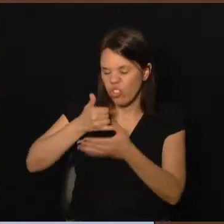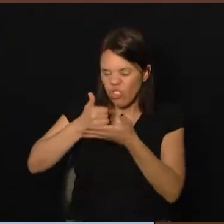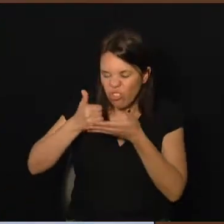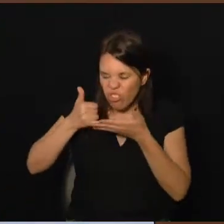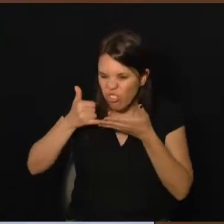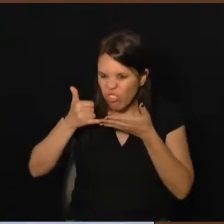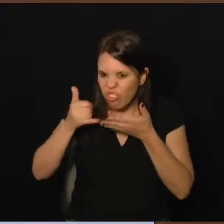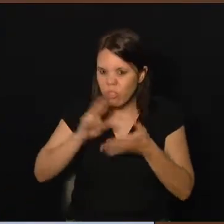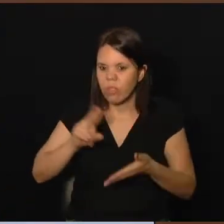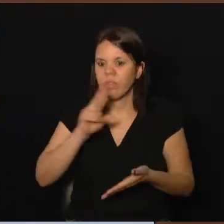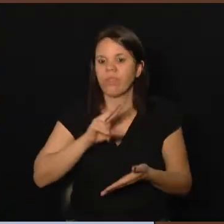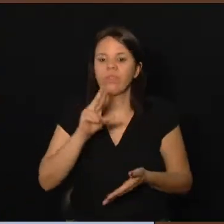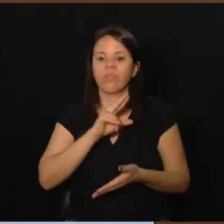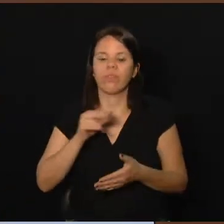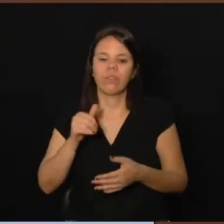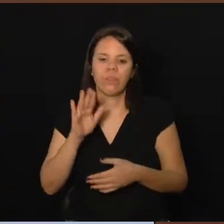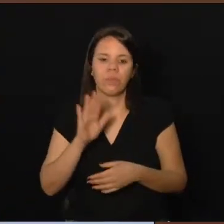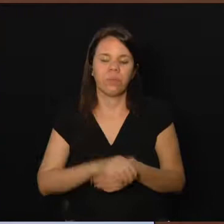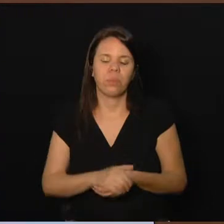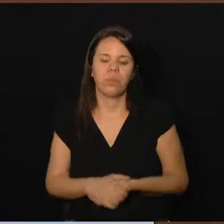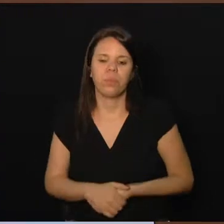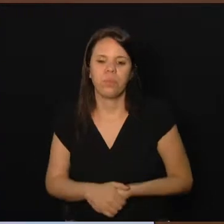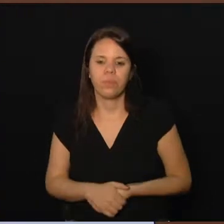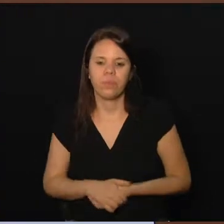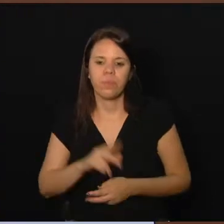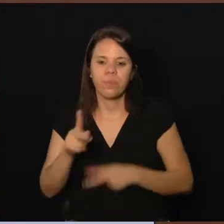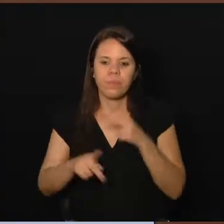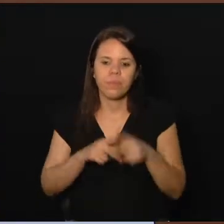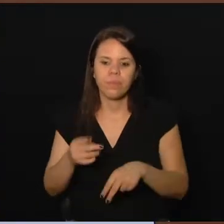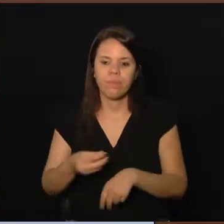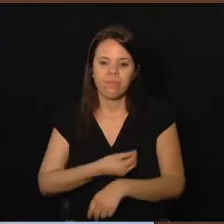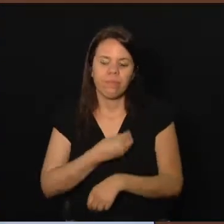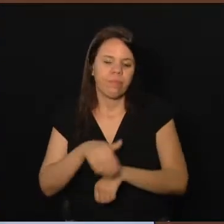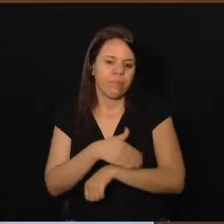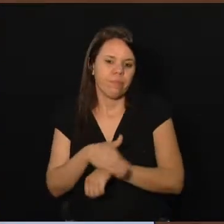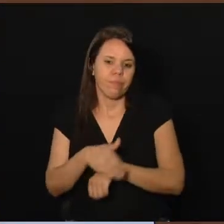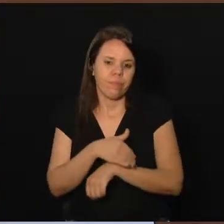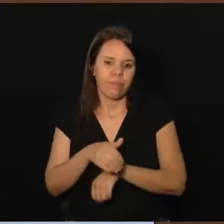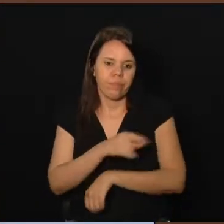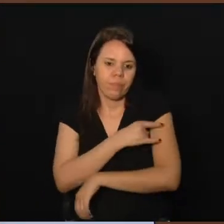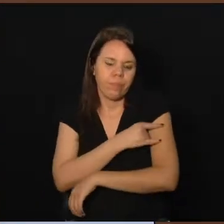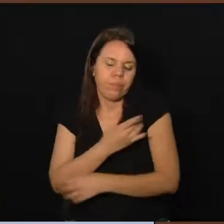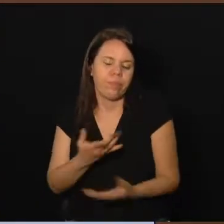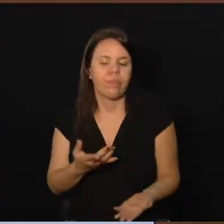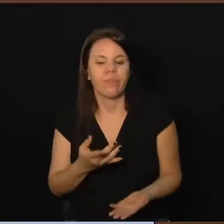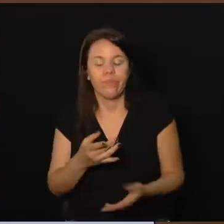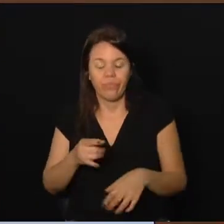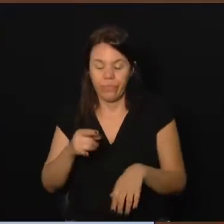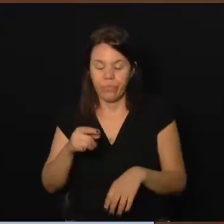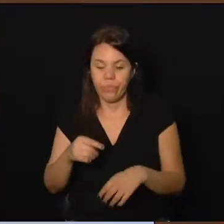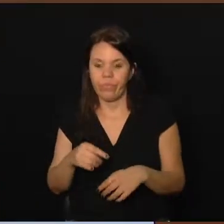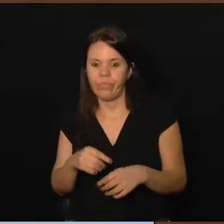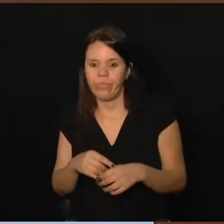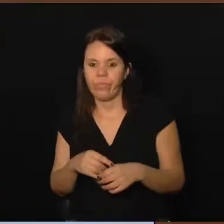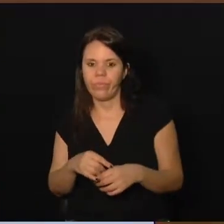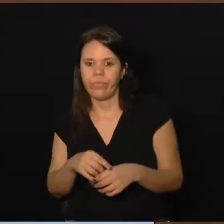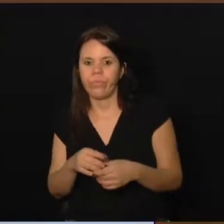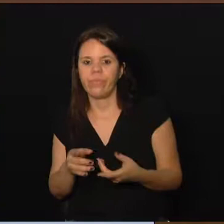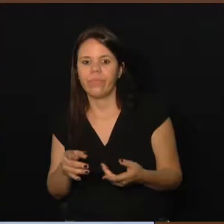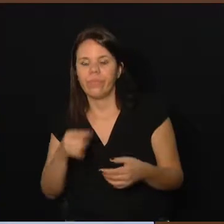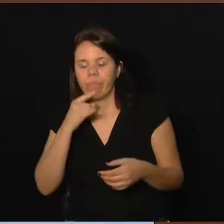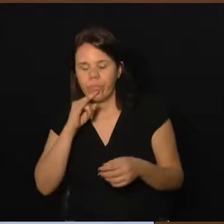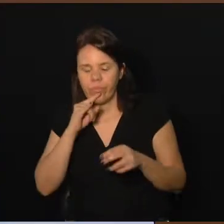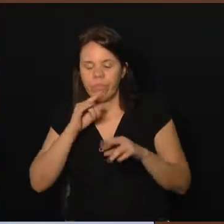mais utilizadas hoje, né? Principalmente as pessoas em situação de rua usam muito do álcool e do crack. São drogas que são inibidoras